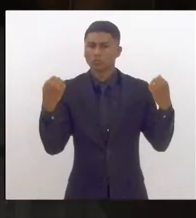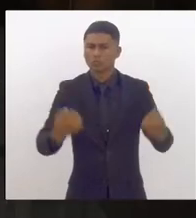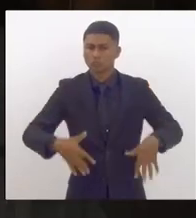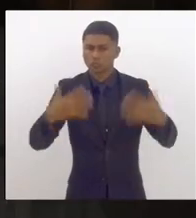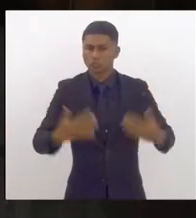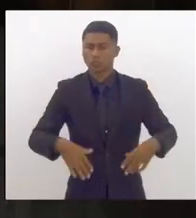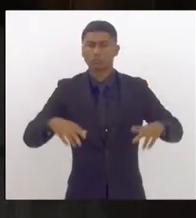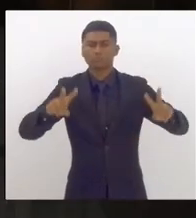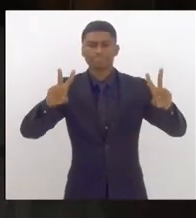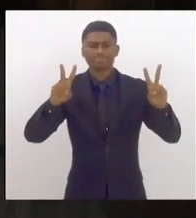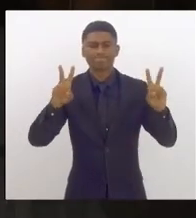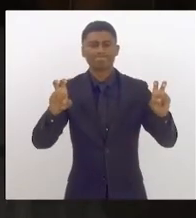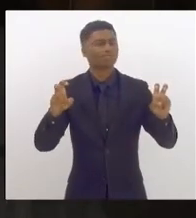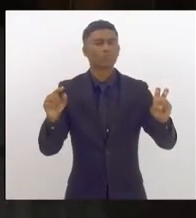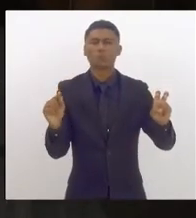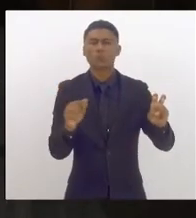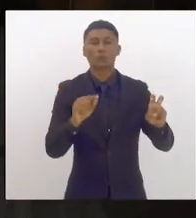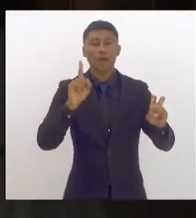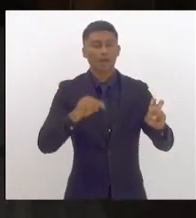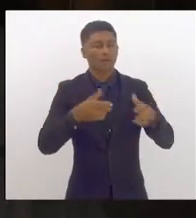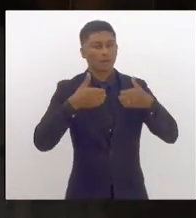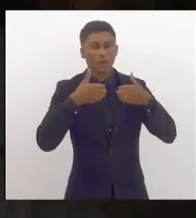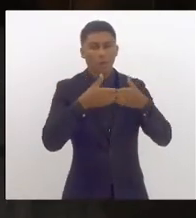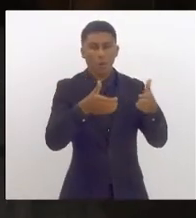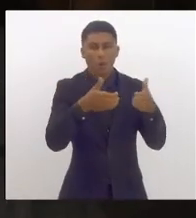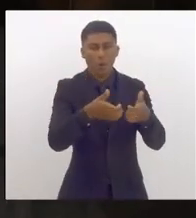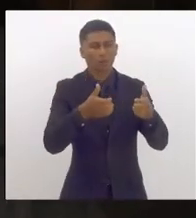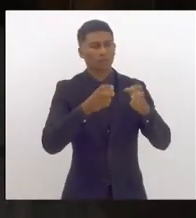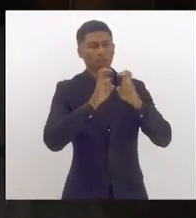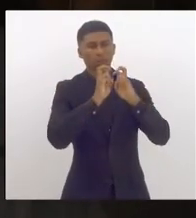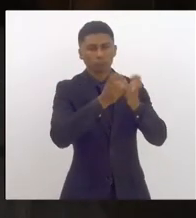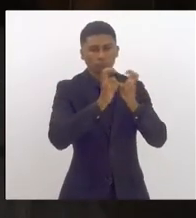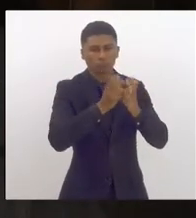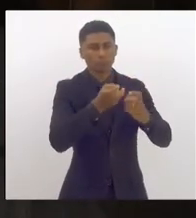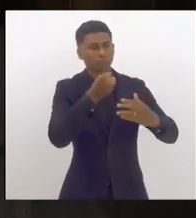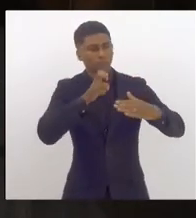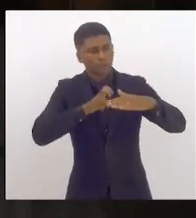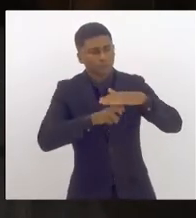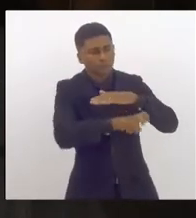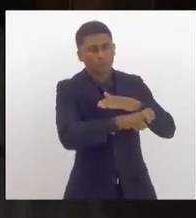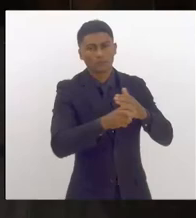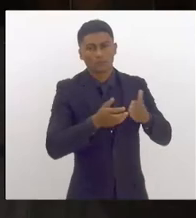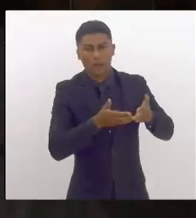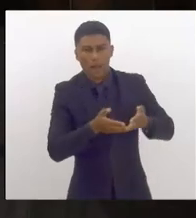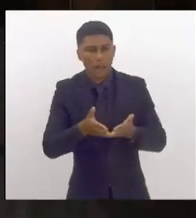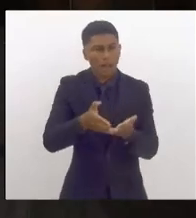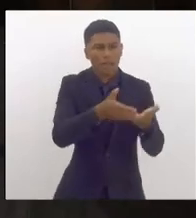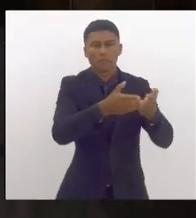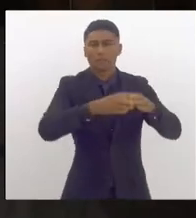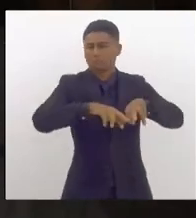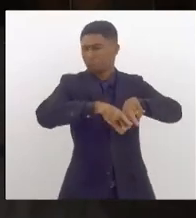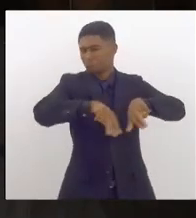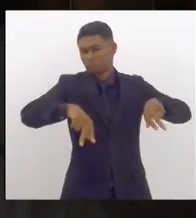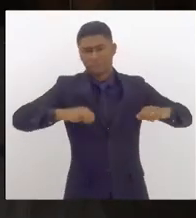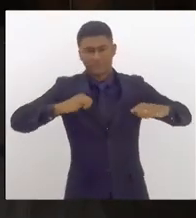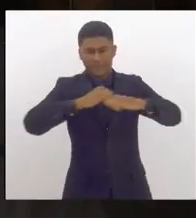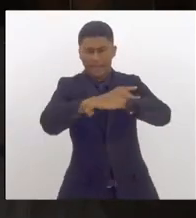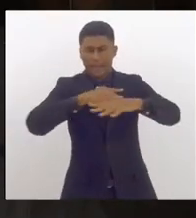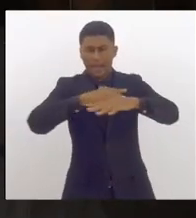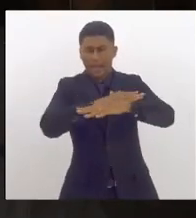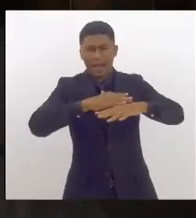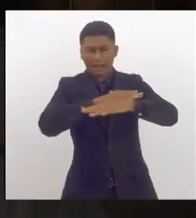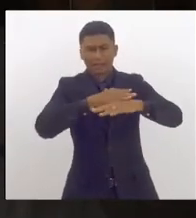tema do transporte público ou Se quisermos um da mobilidade urbana